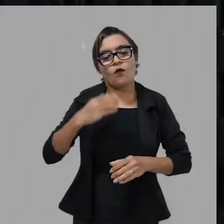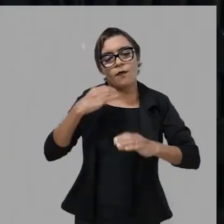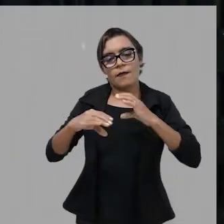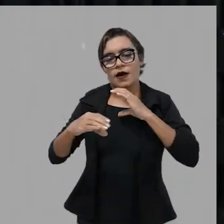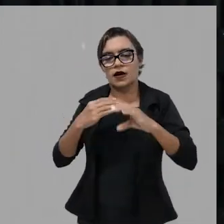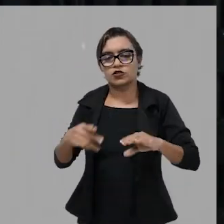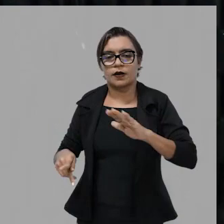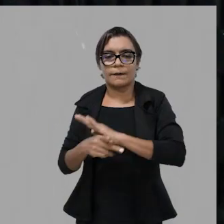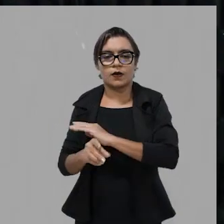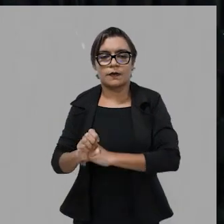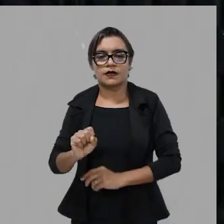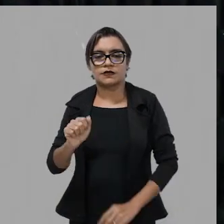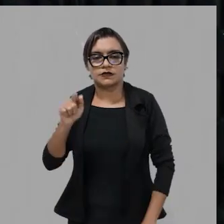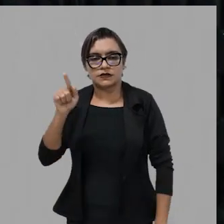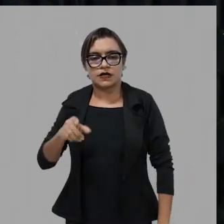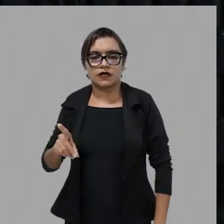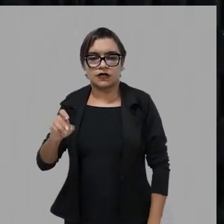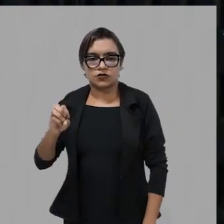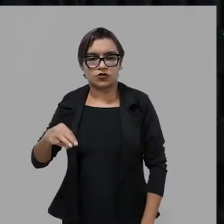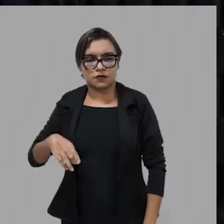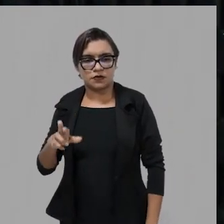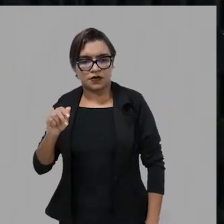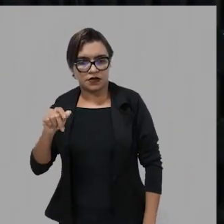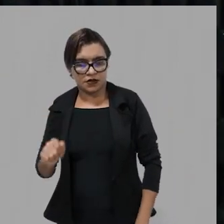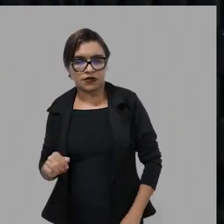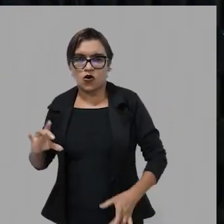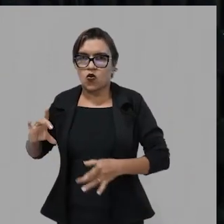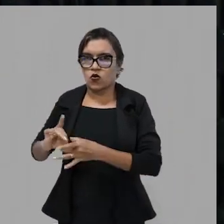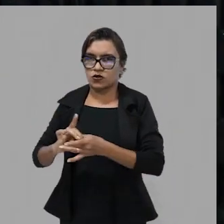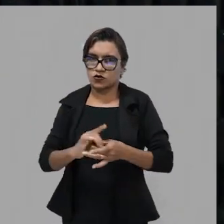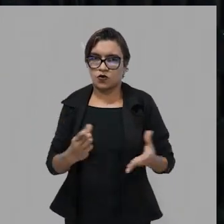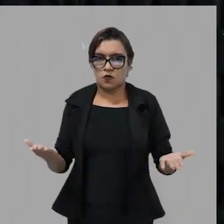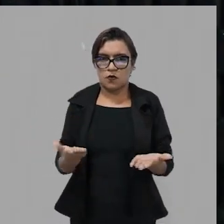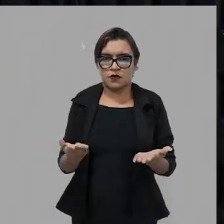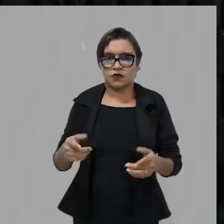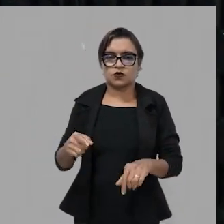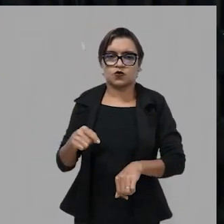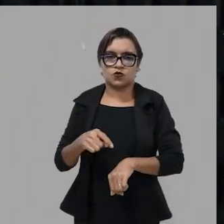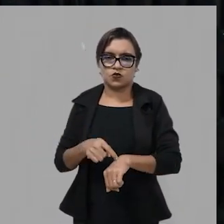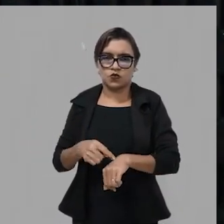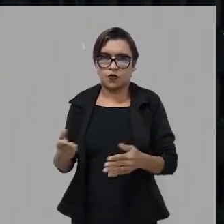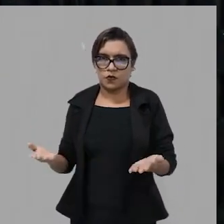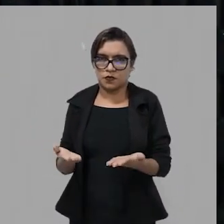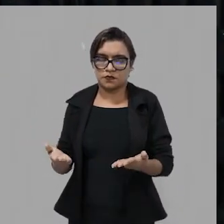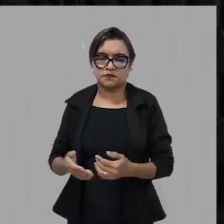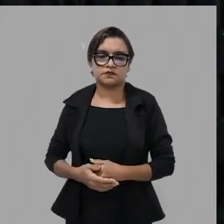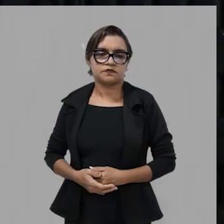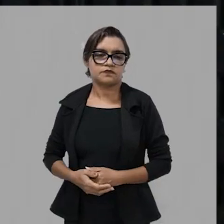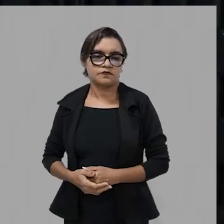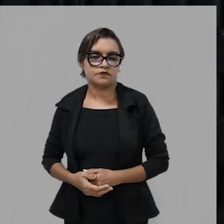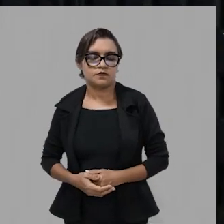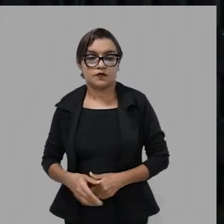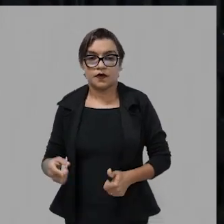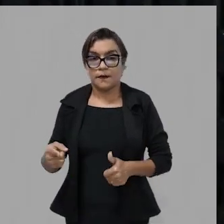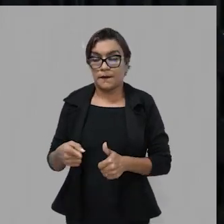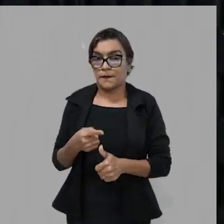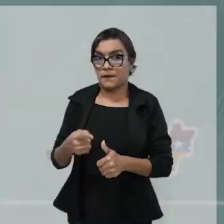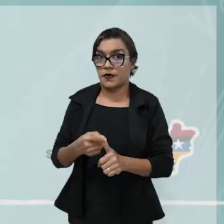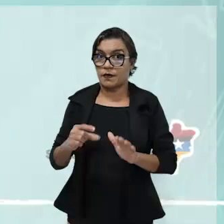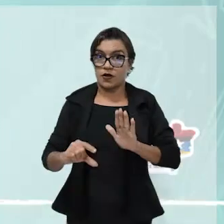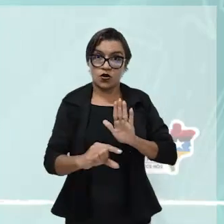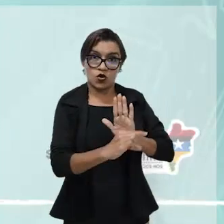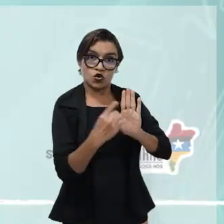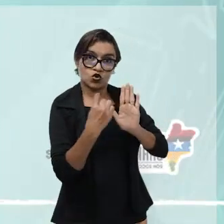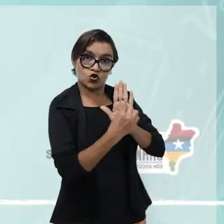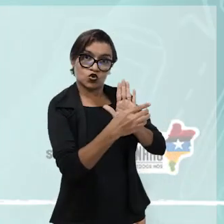fazer uma contextualização com o nosso momento atual. A primeira estrofe ele diz: o eu